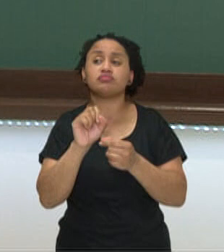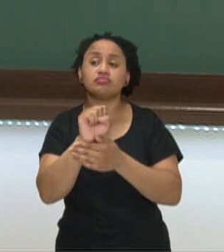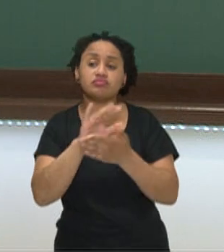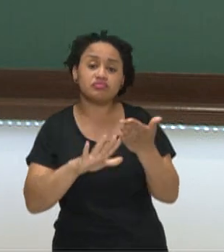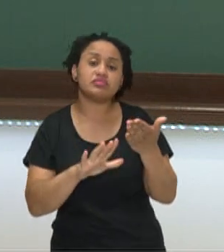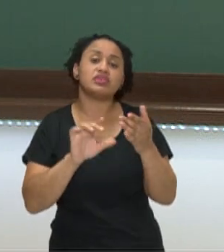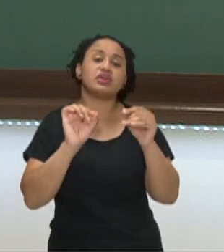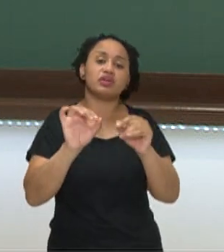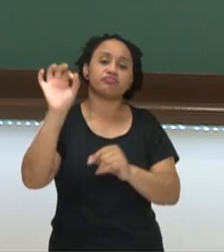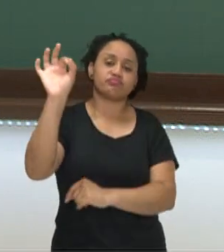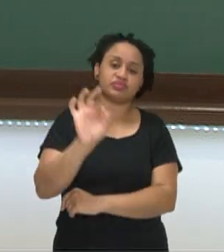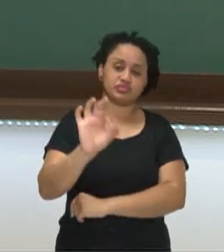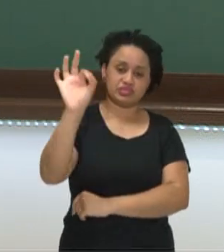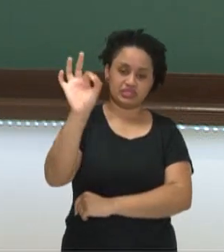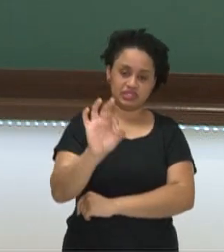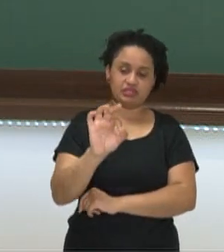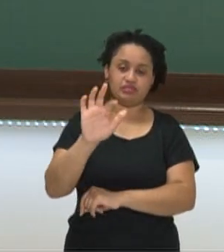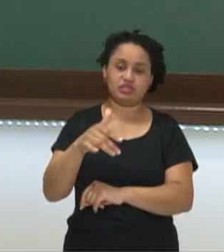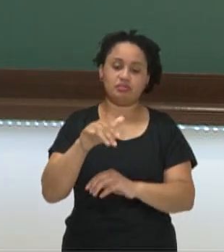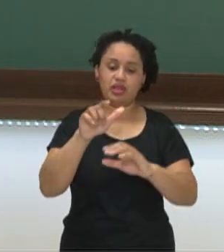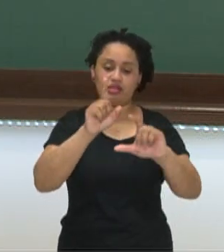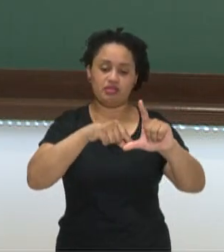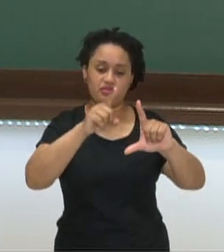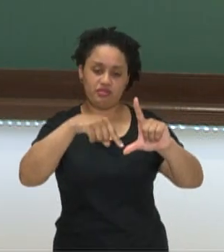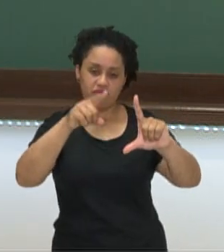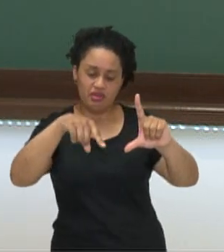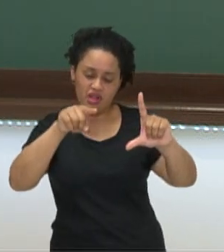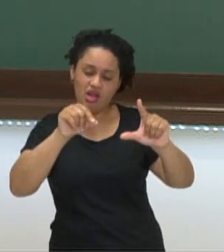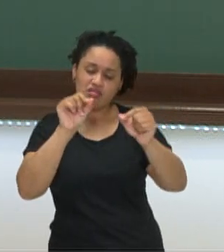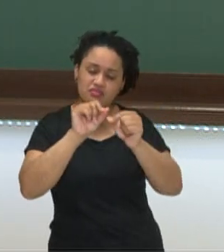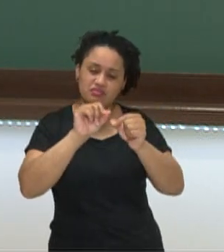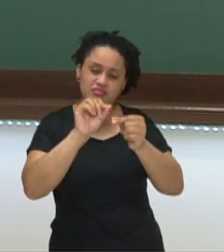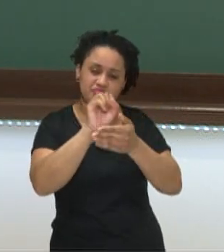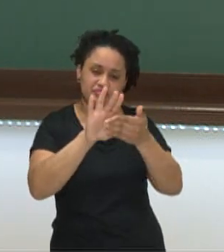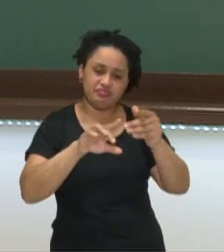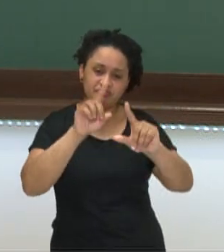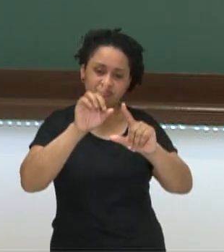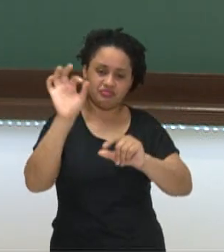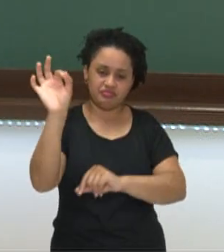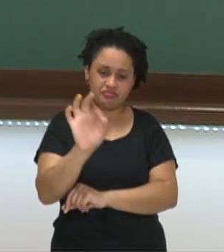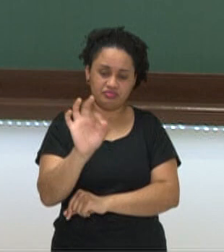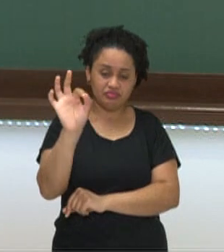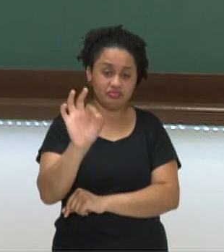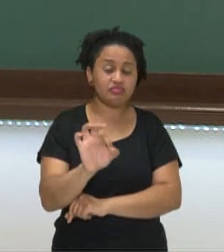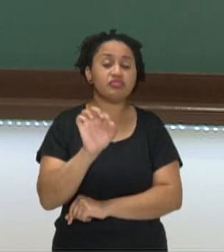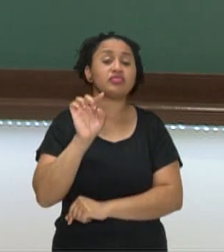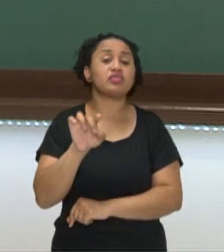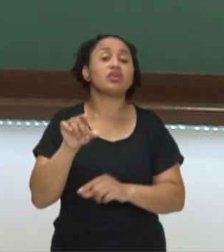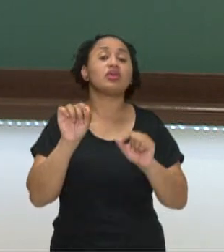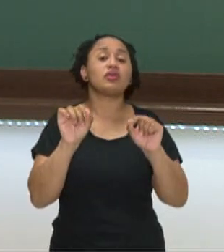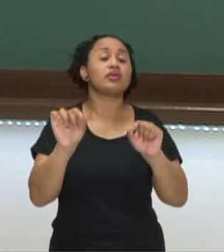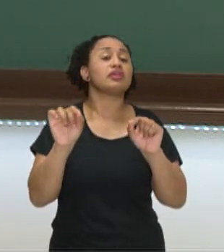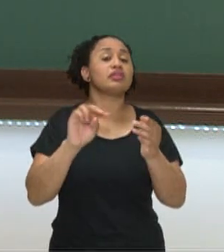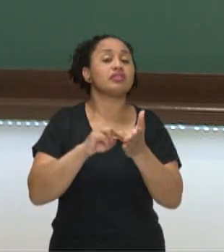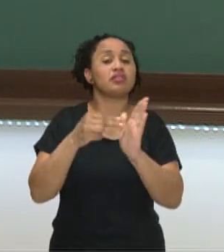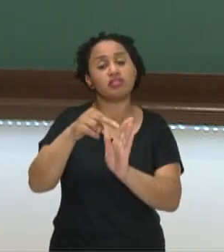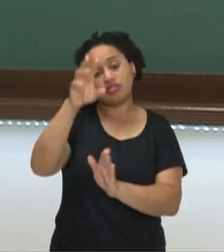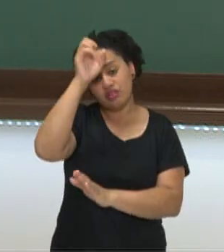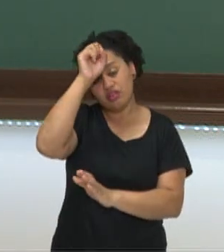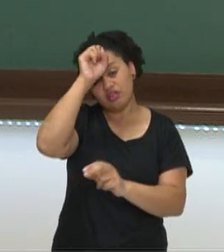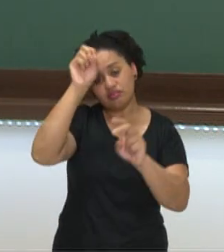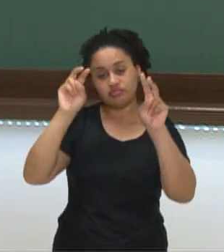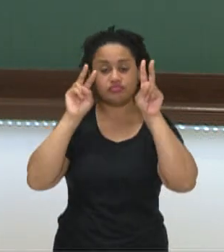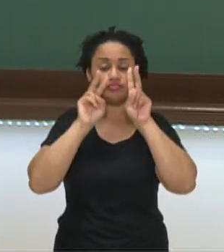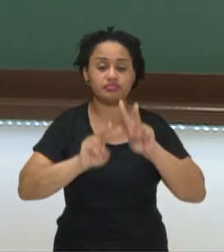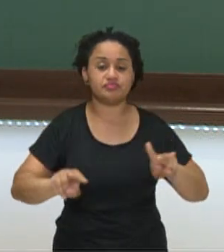de porcentagem, então ali pega o gráfico, né, para fazer o exercício de porcentagem. Isso é, portanto, a aprendizagem